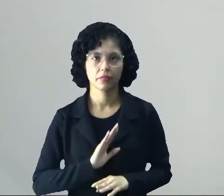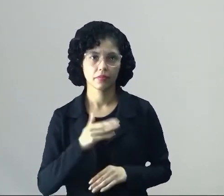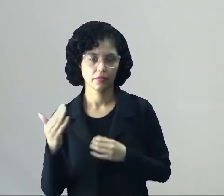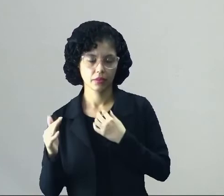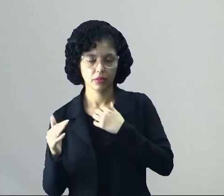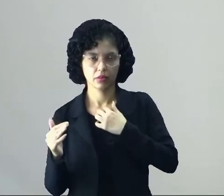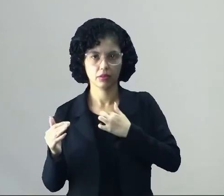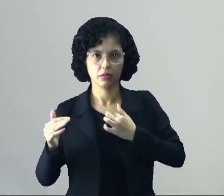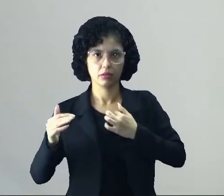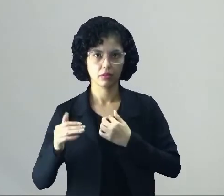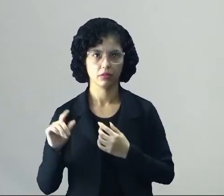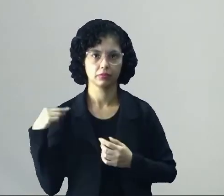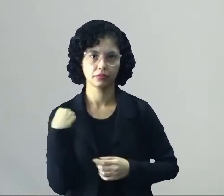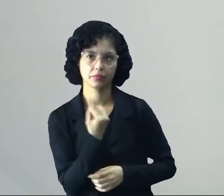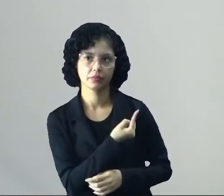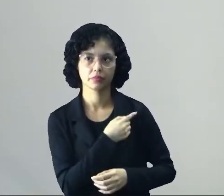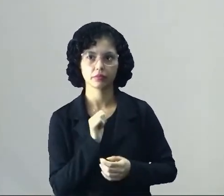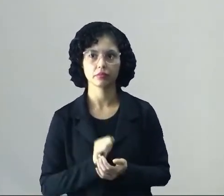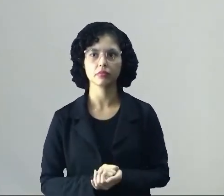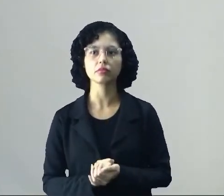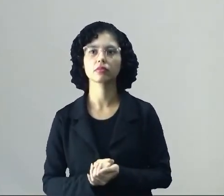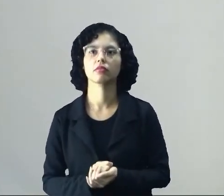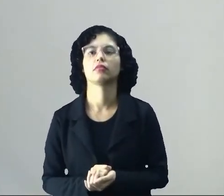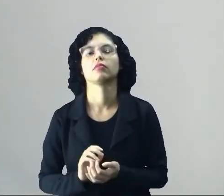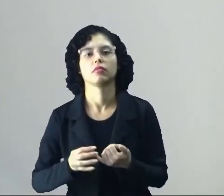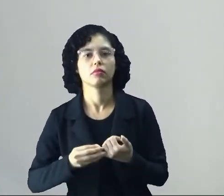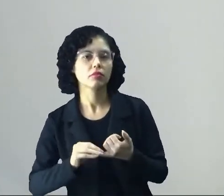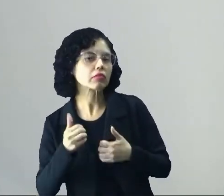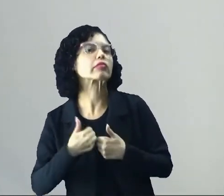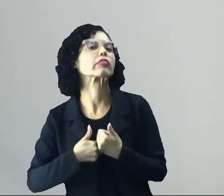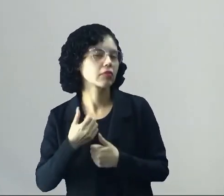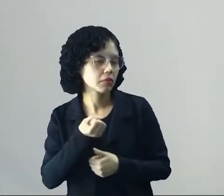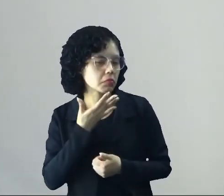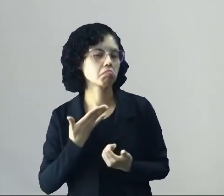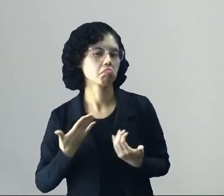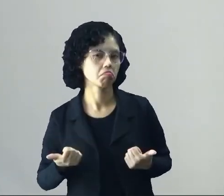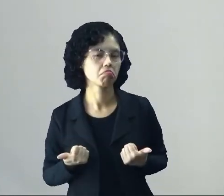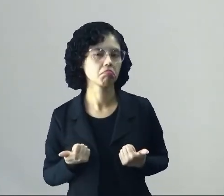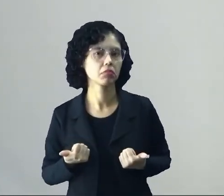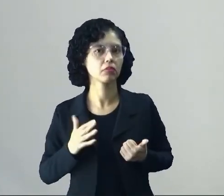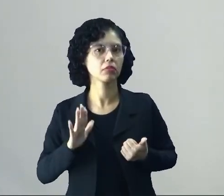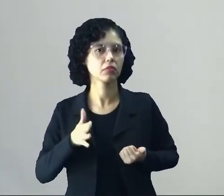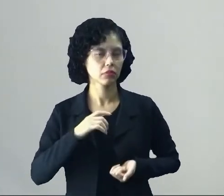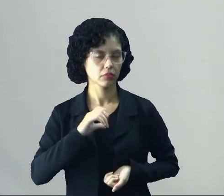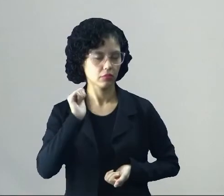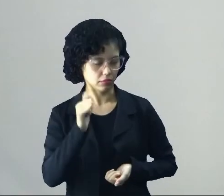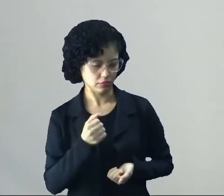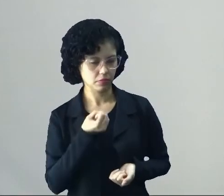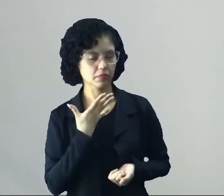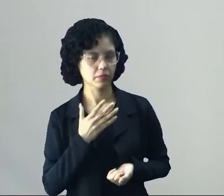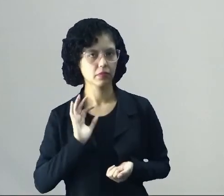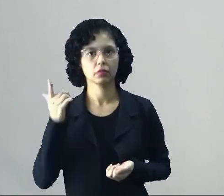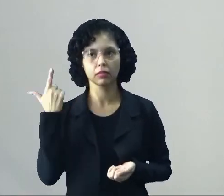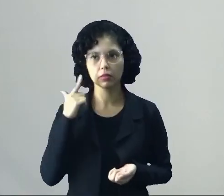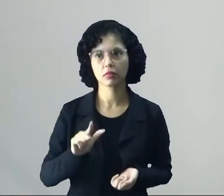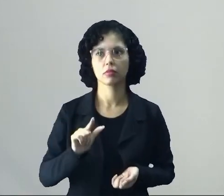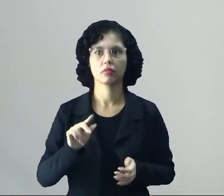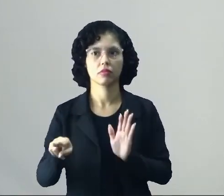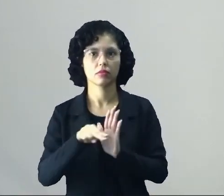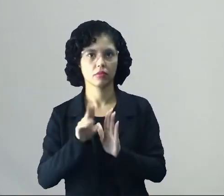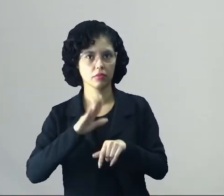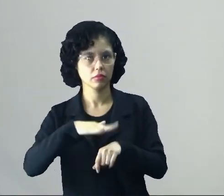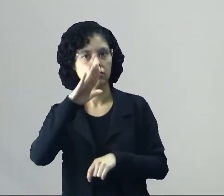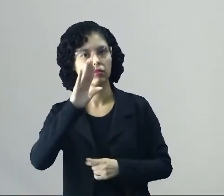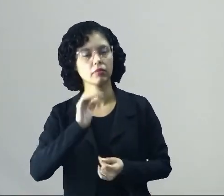gente faz ali o nosso feijão com arroz, né, bem feito, já está valendo, você também vai conseguir atingir a